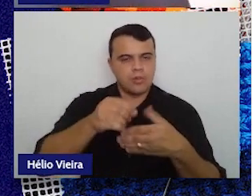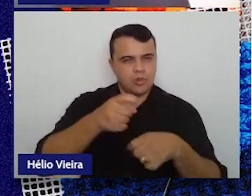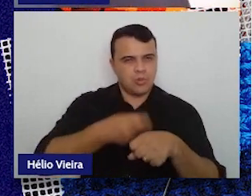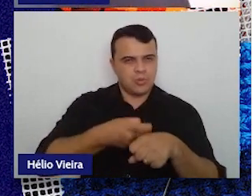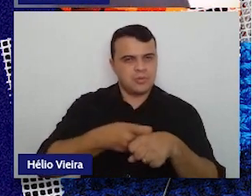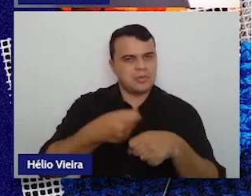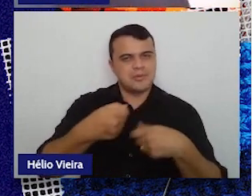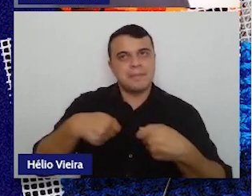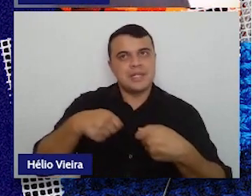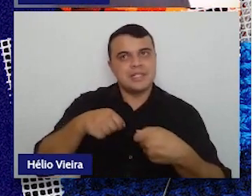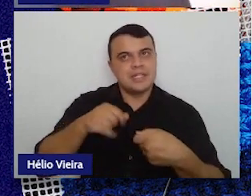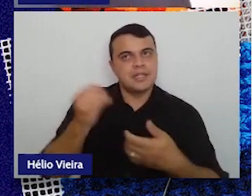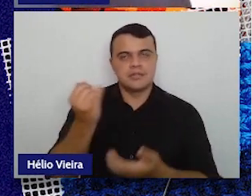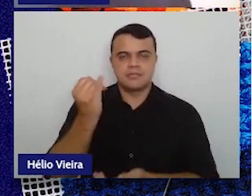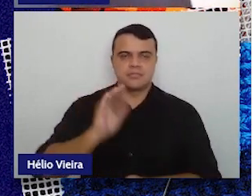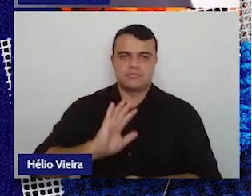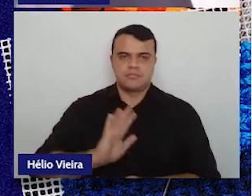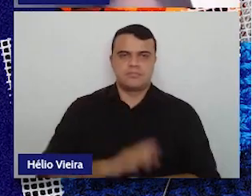essencial, não.